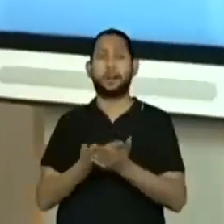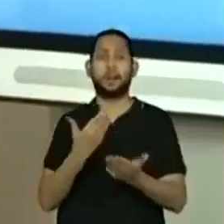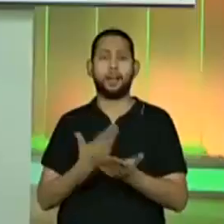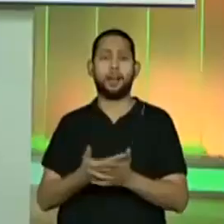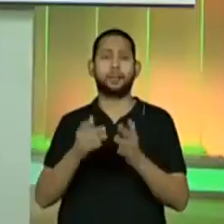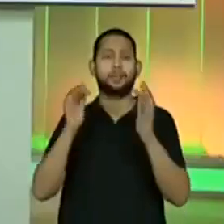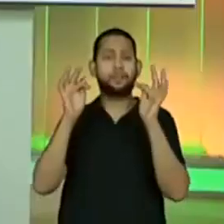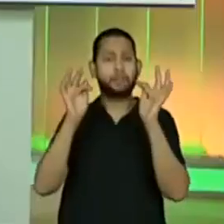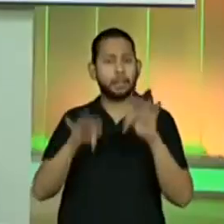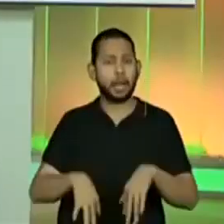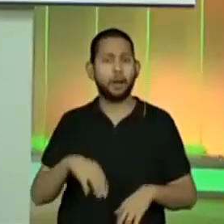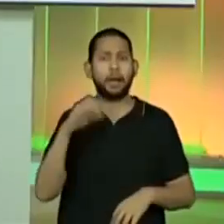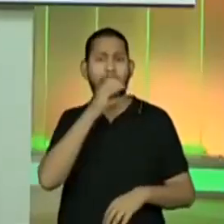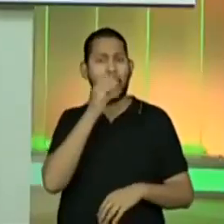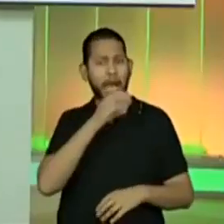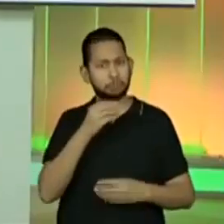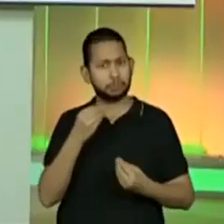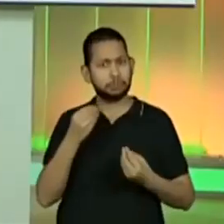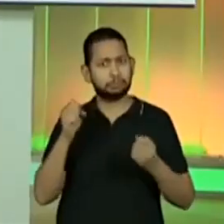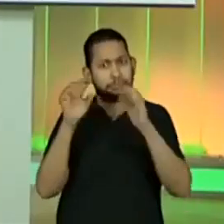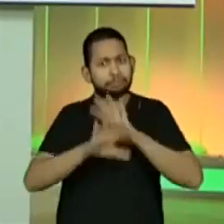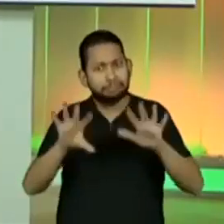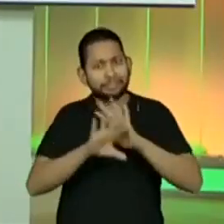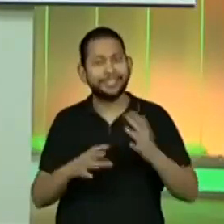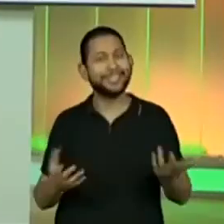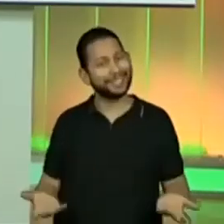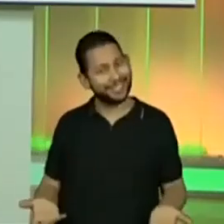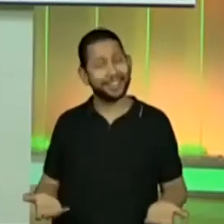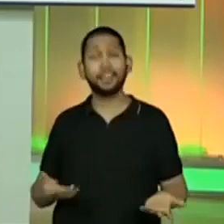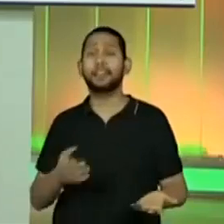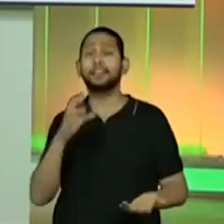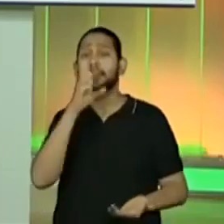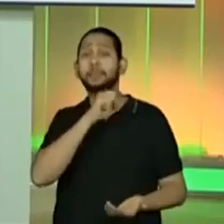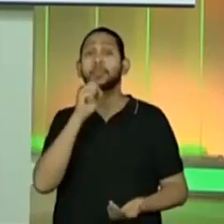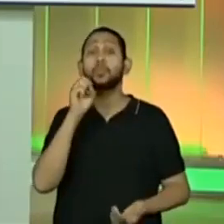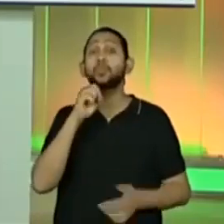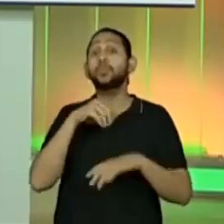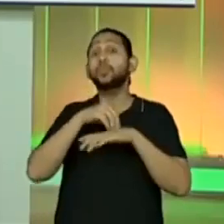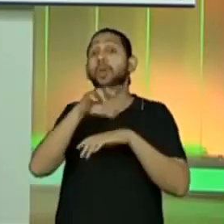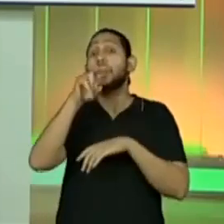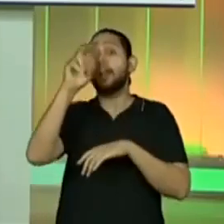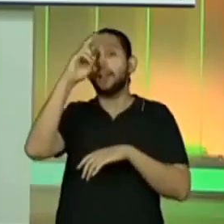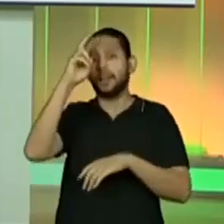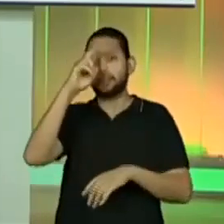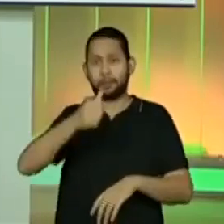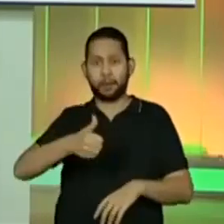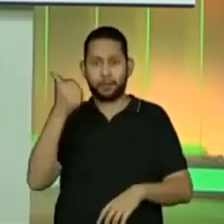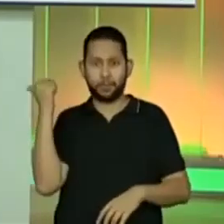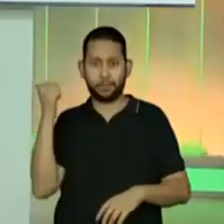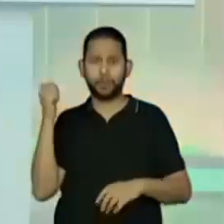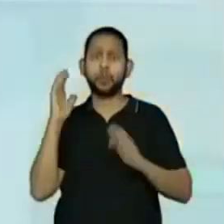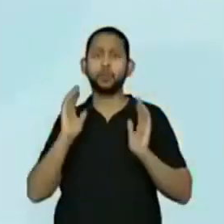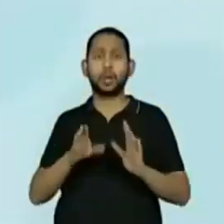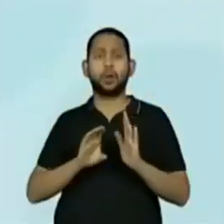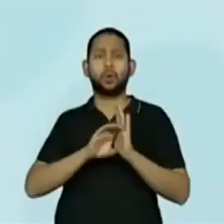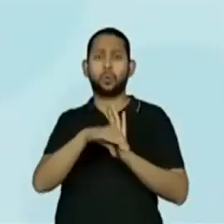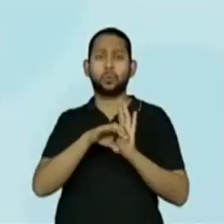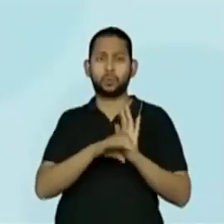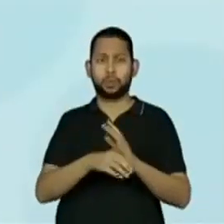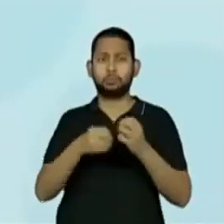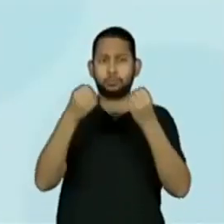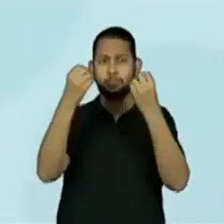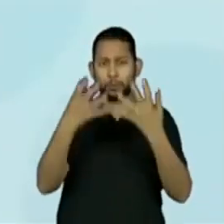que passa tão rápido, não é mesmo? Mas só para vocês lembrarem aí, nós tivemos todos esses conceitos e